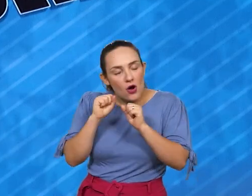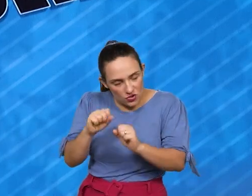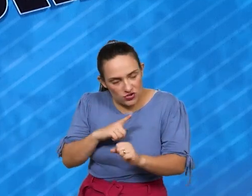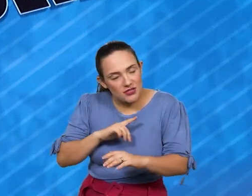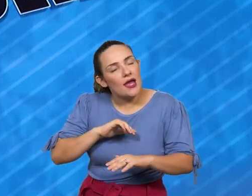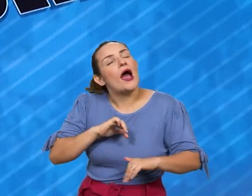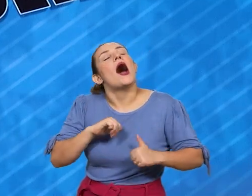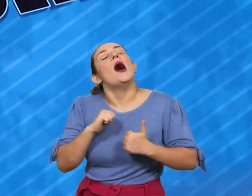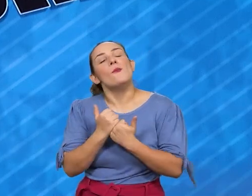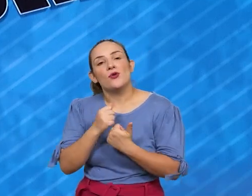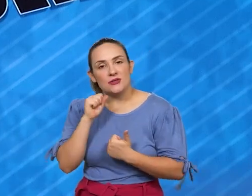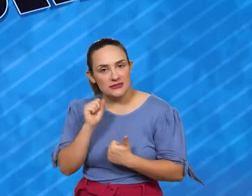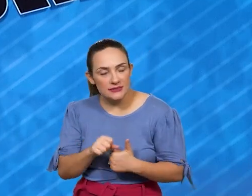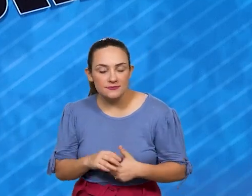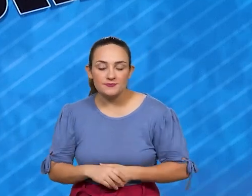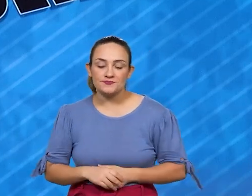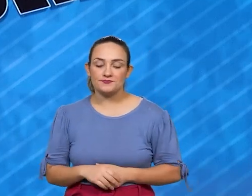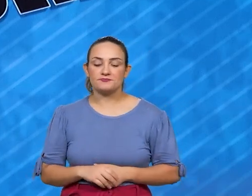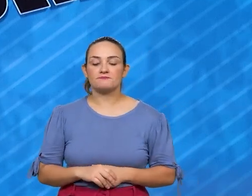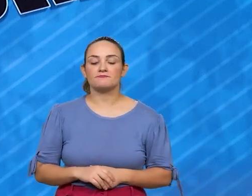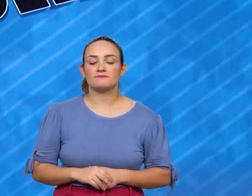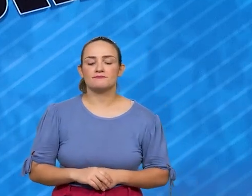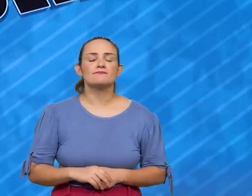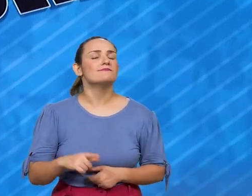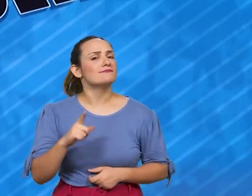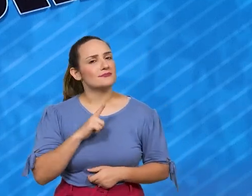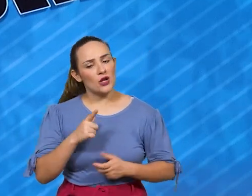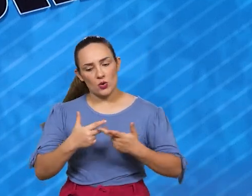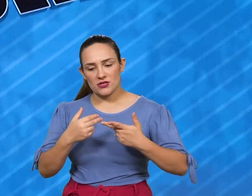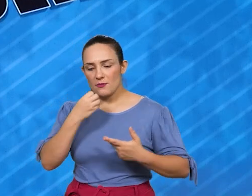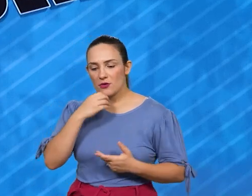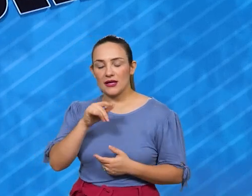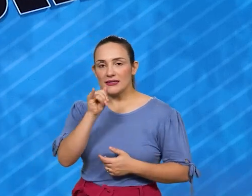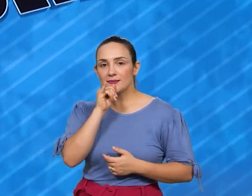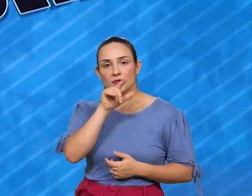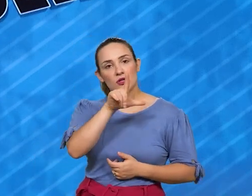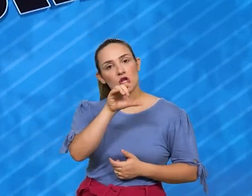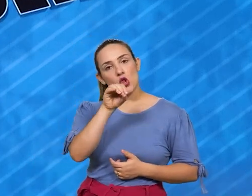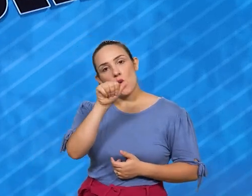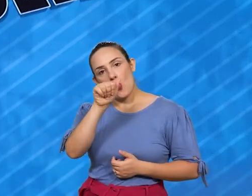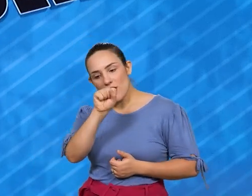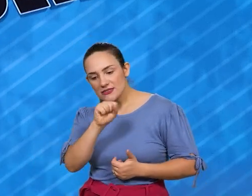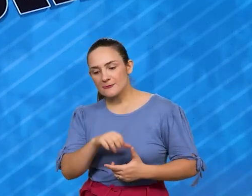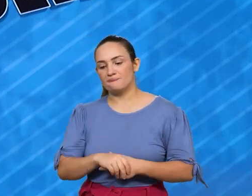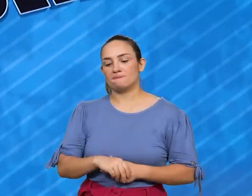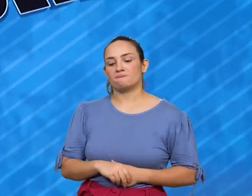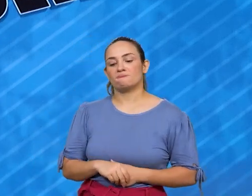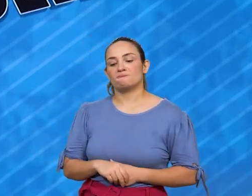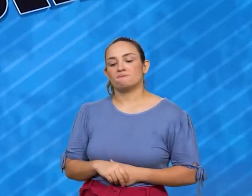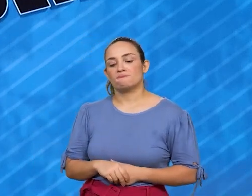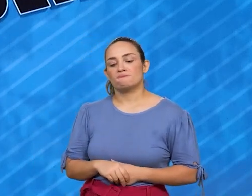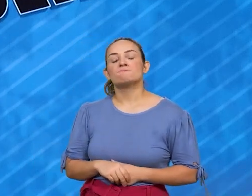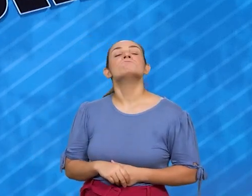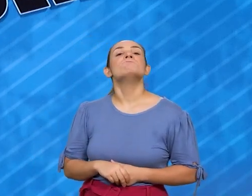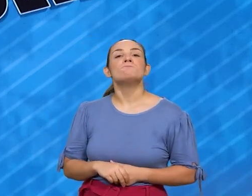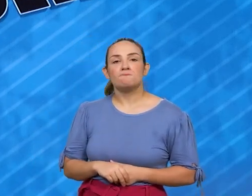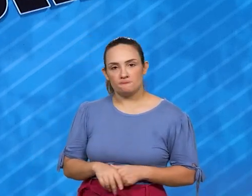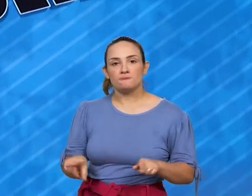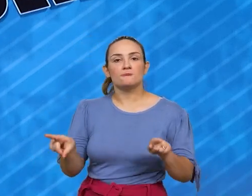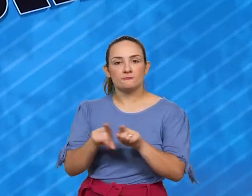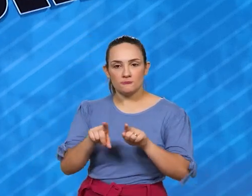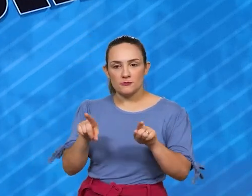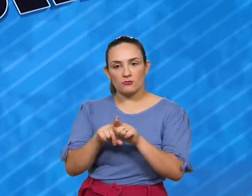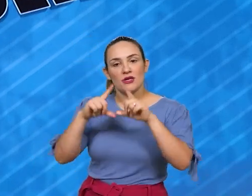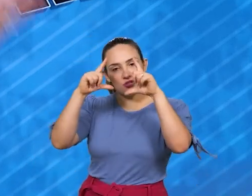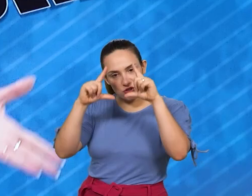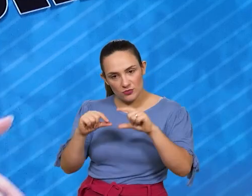diante da necessidade da estimulação precoce. A gente tem os benefícios como LOAS, também tem